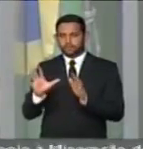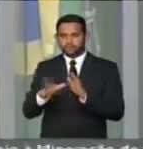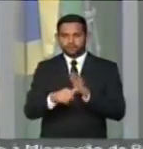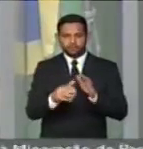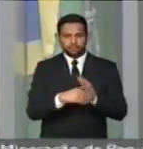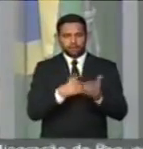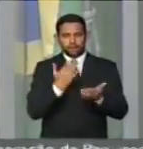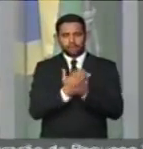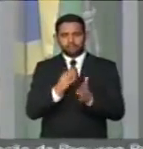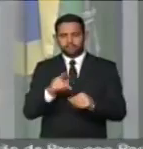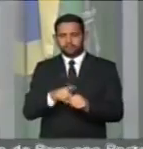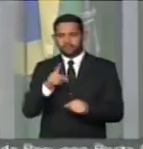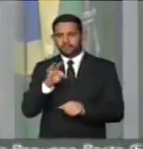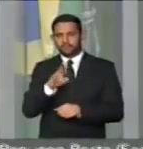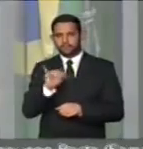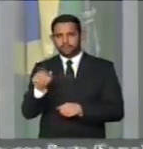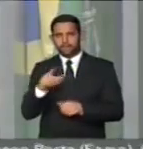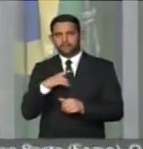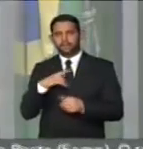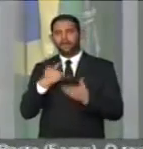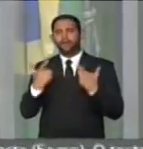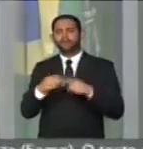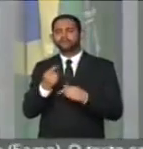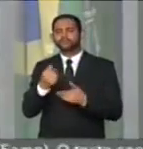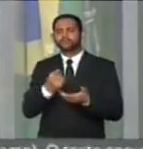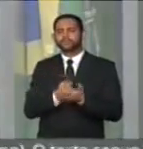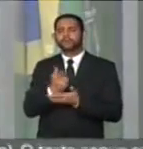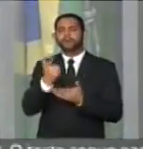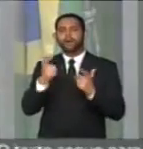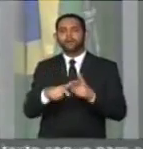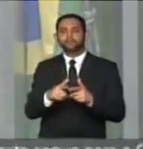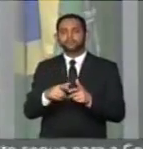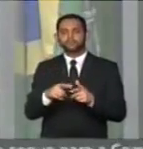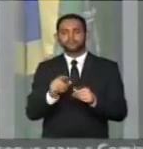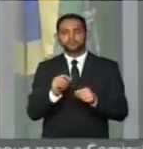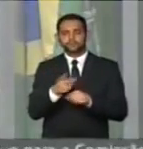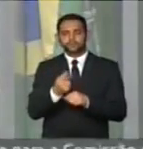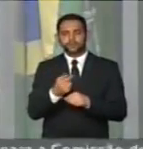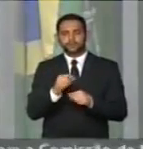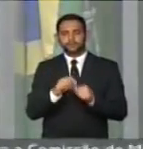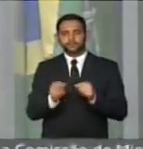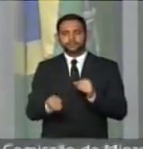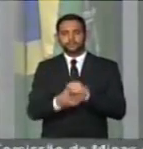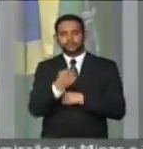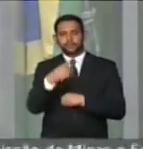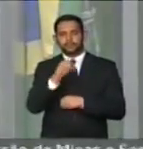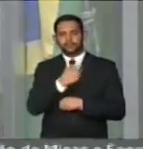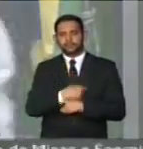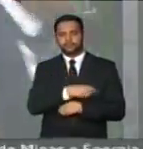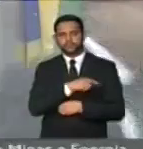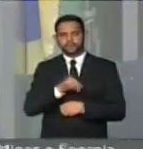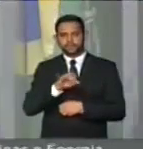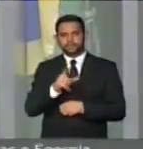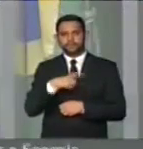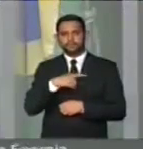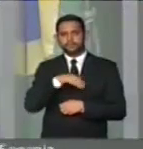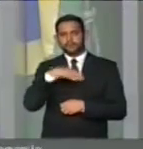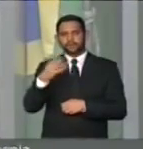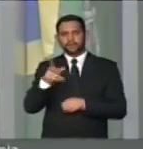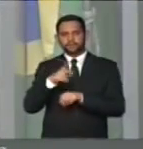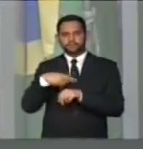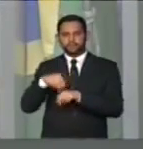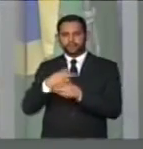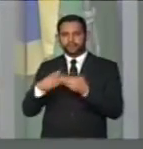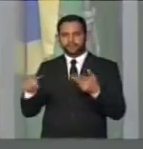roubando, destruindo a Petrobras. Para onde foi o dinheiro dessa quadrilha? Foi lá para a Suíça, foi lá para o